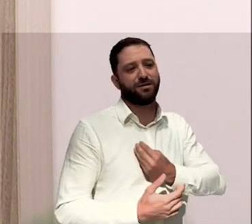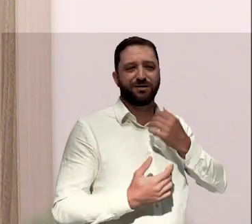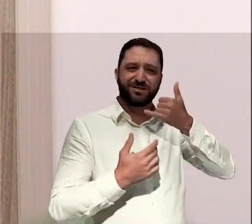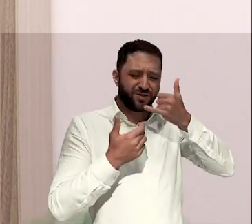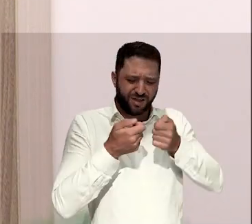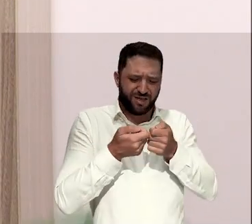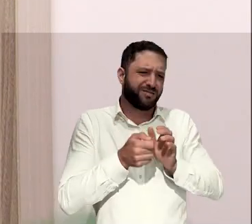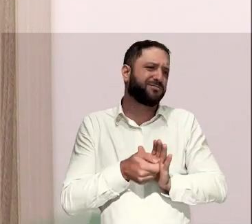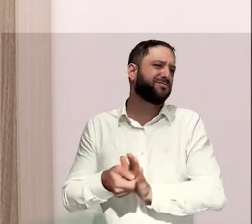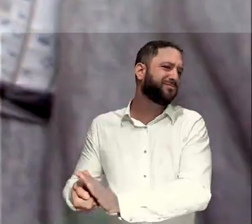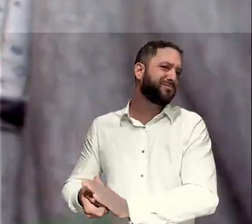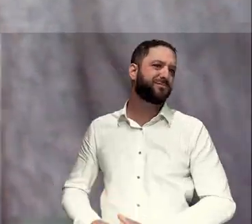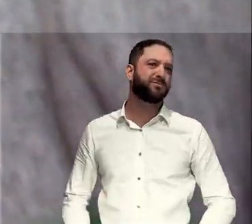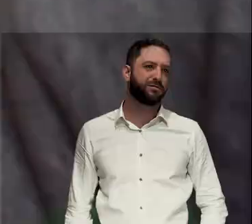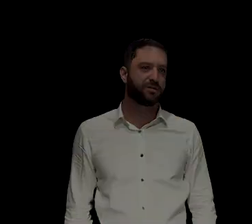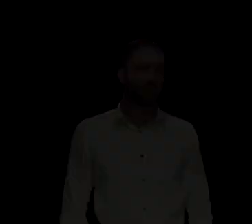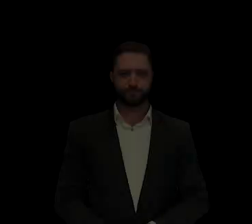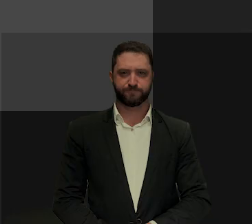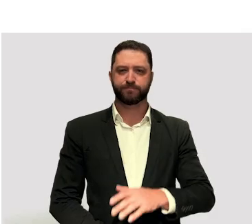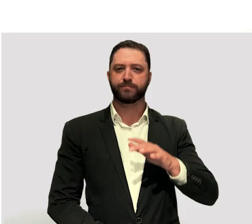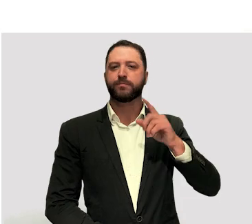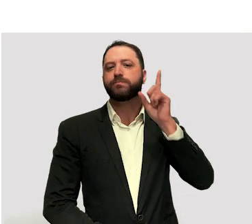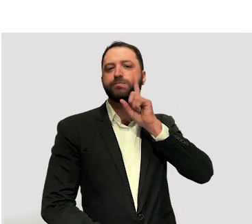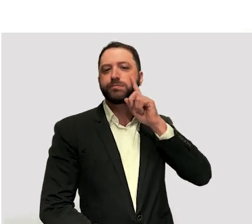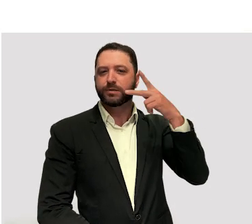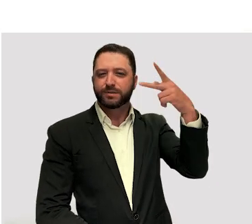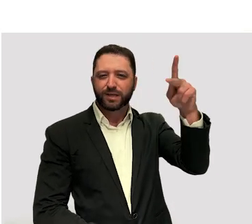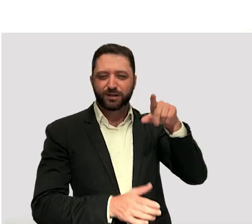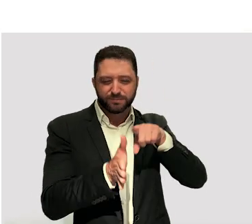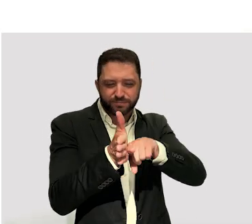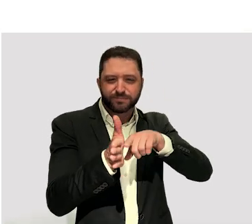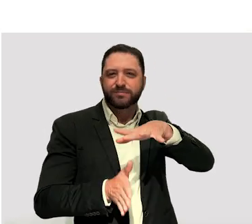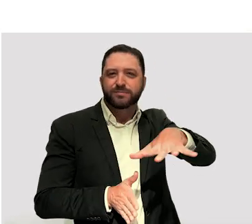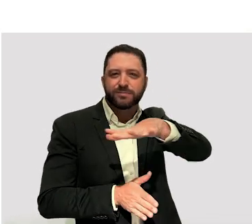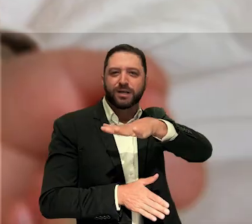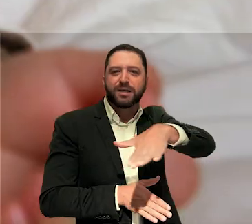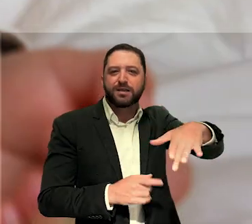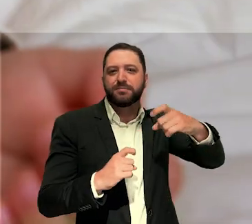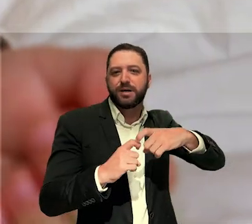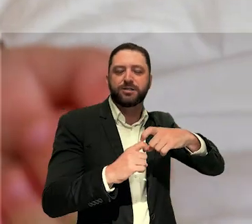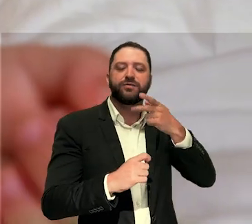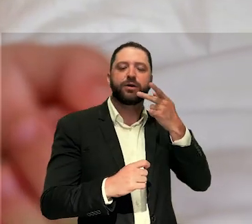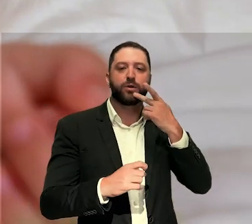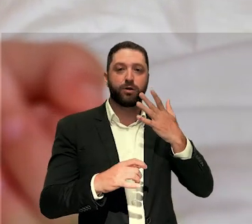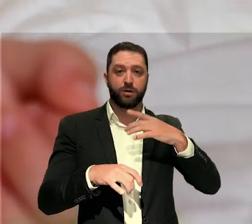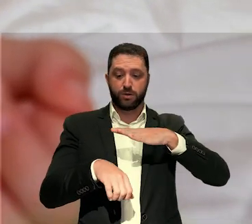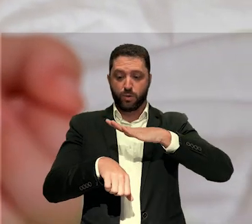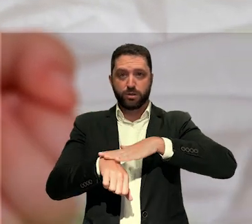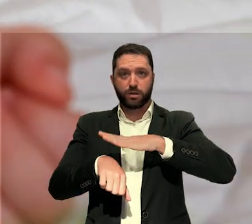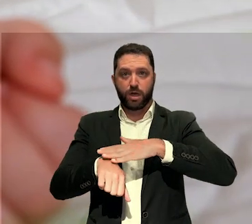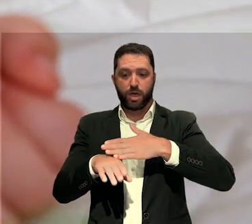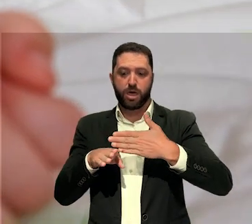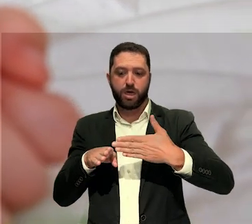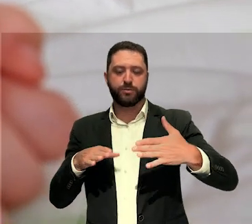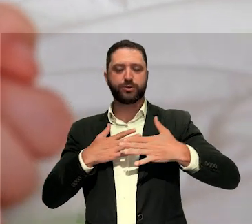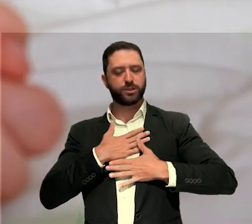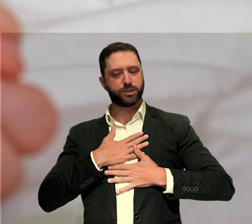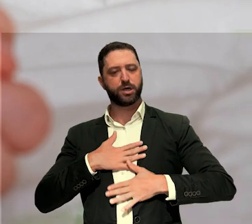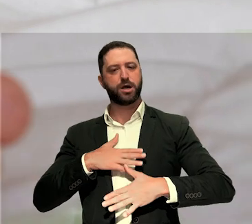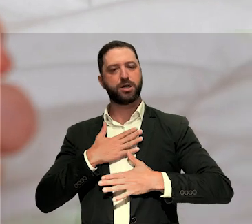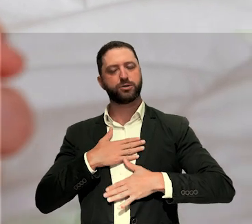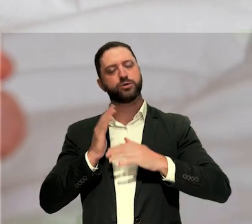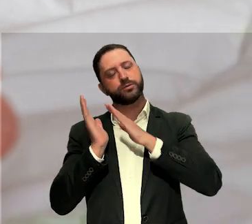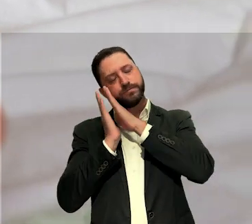outras experiências que não sejam o celular. A Academia Americana de Pediatria concluiu que o tempo de descanso